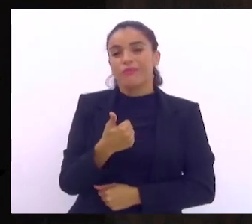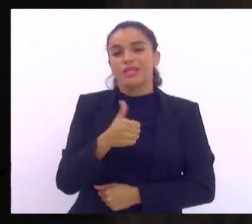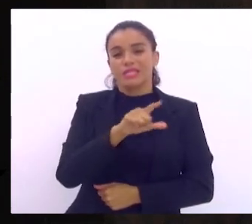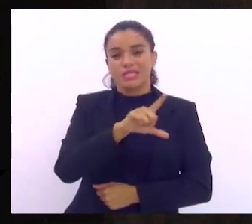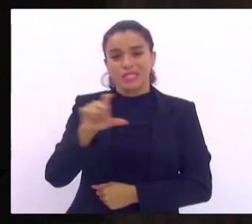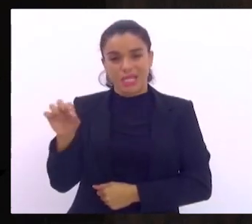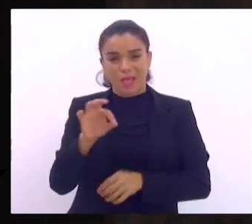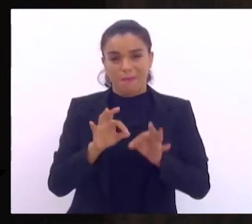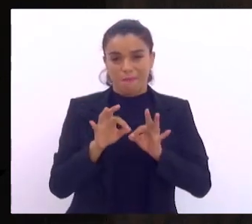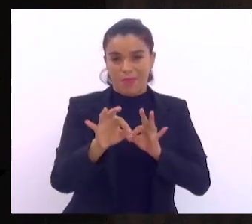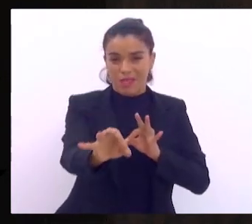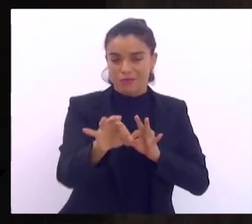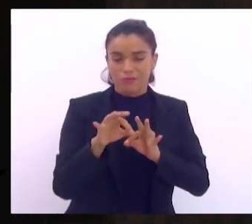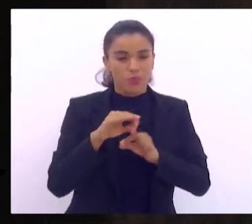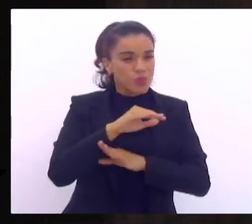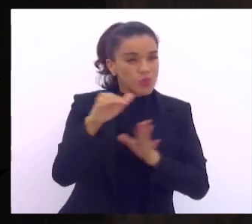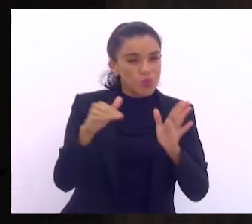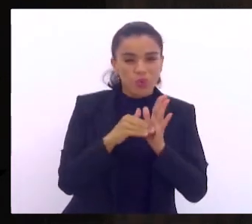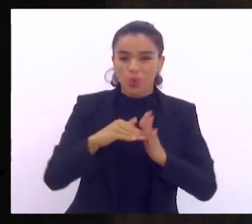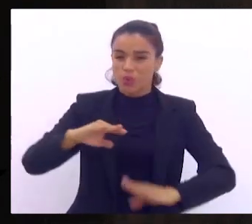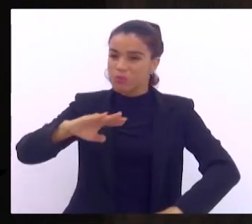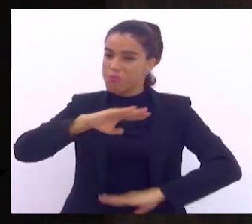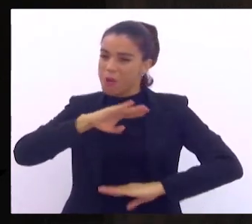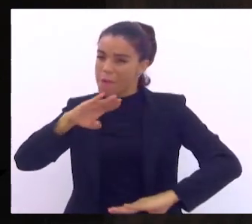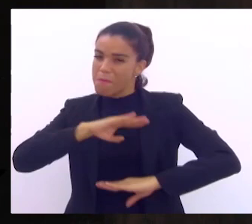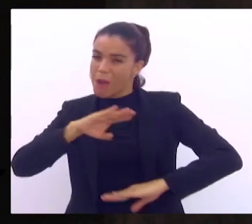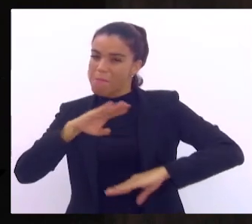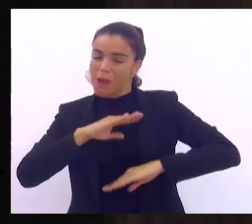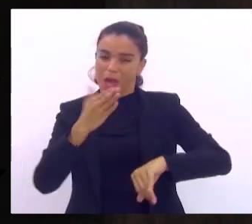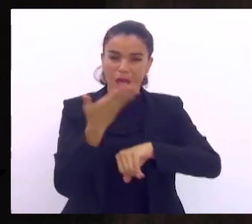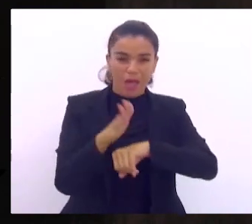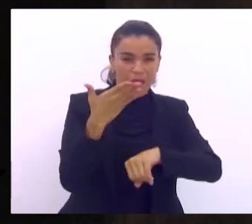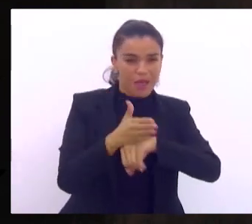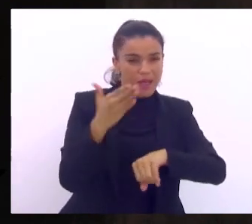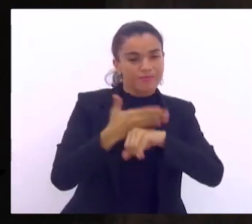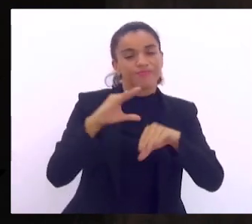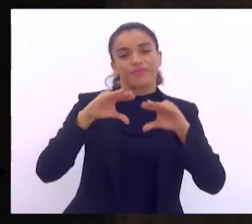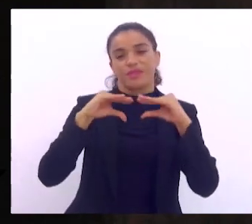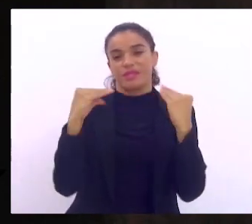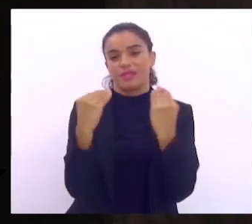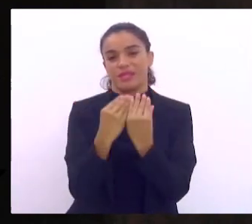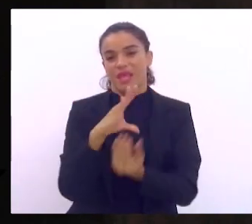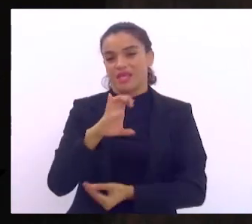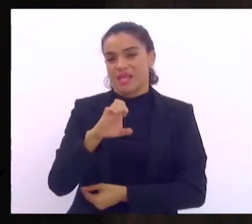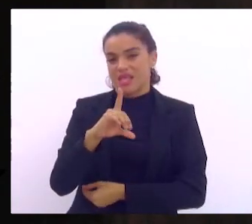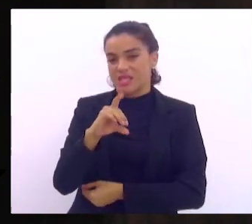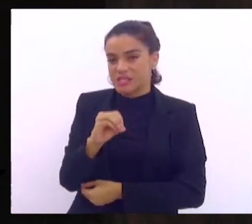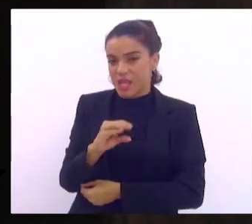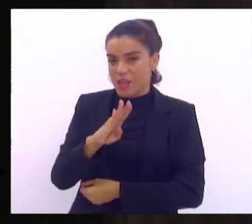o treinamento todo foi preparado, foi produzido dentro do estádio Célio de Barros.